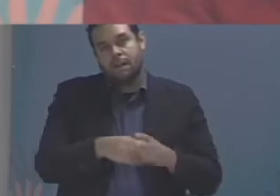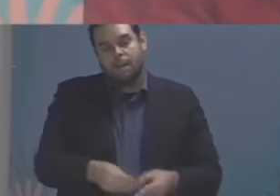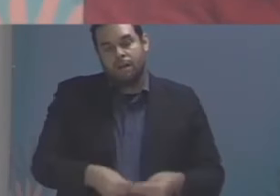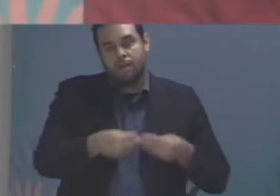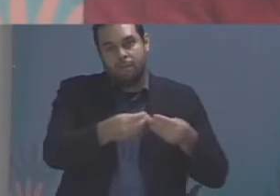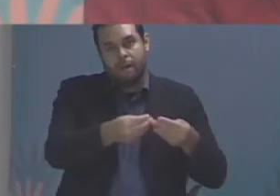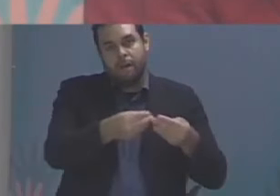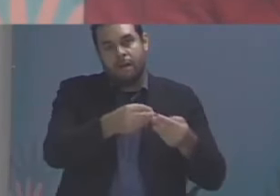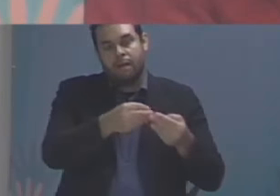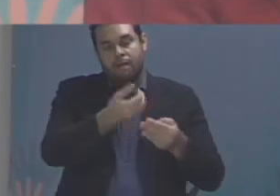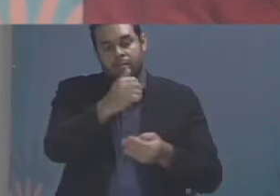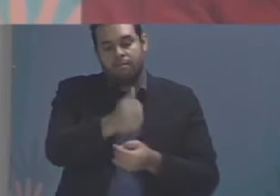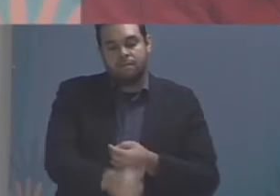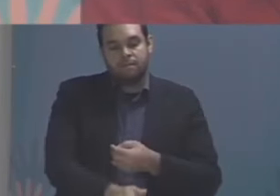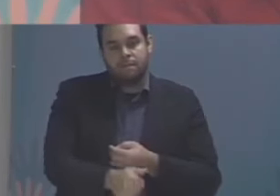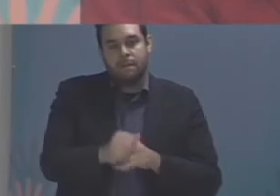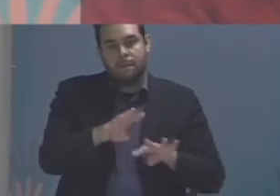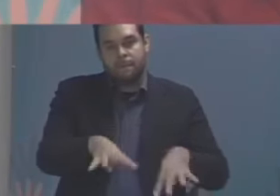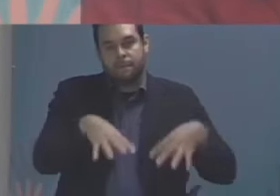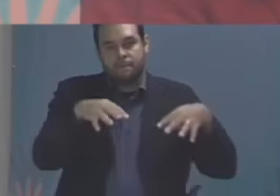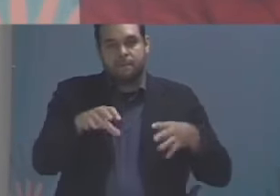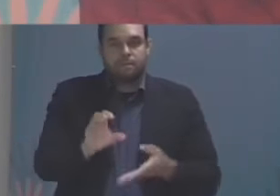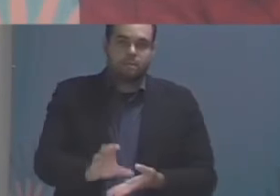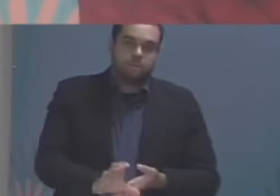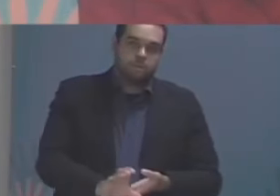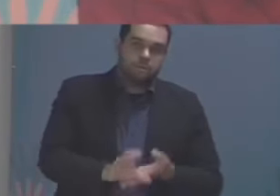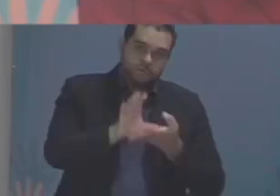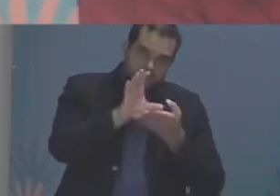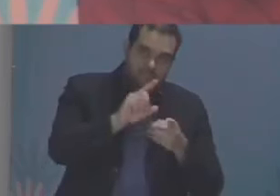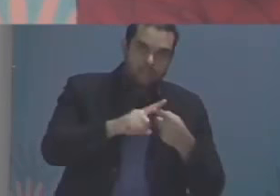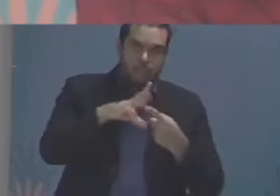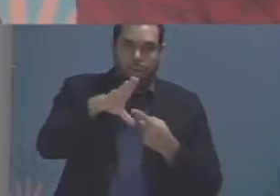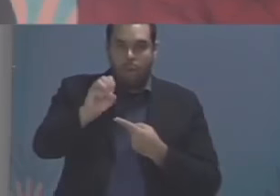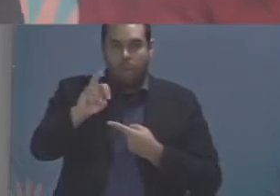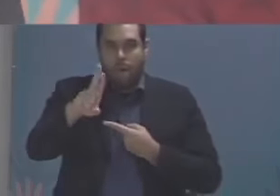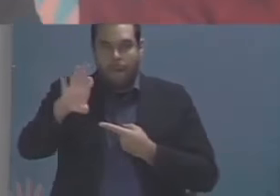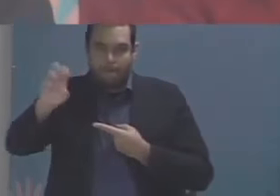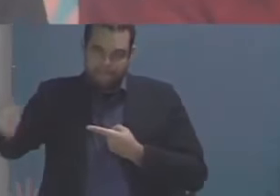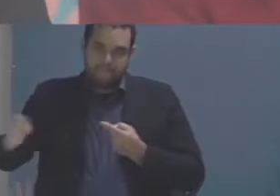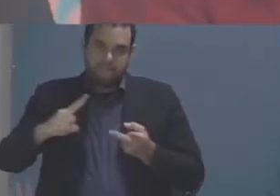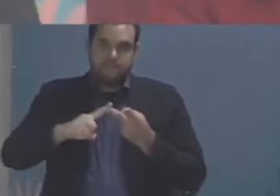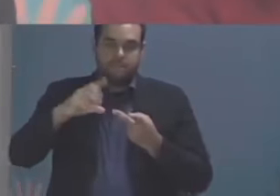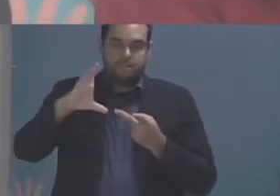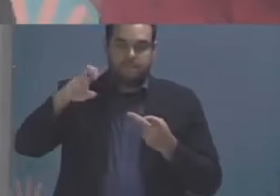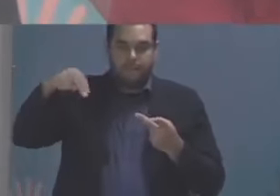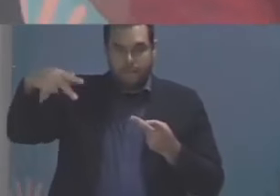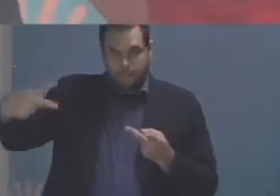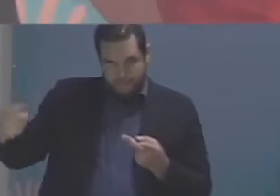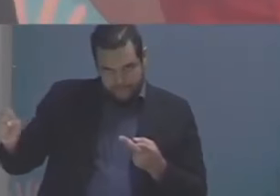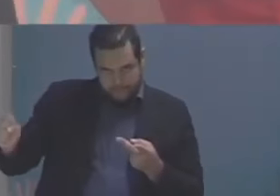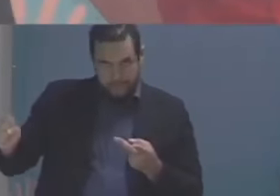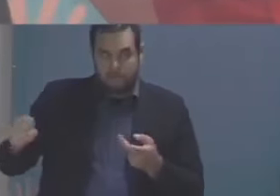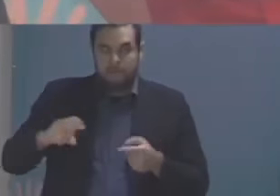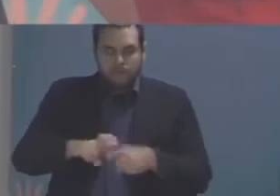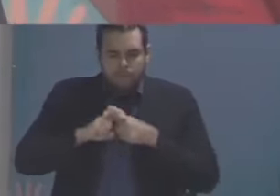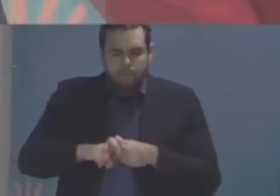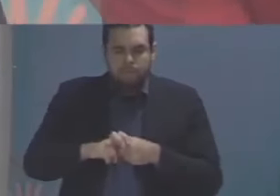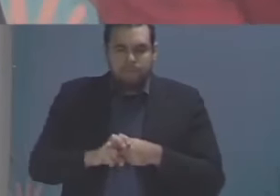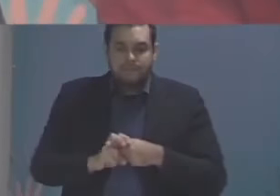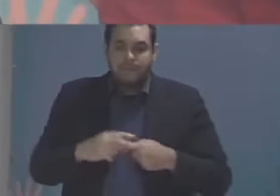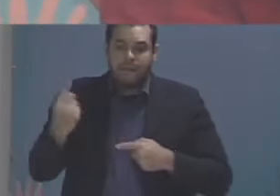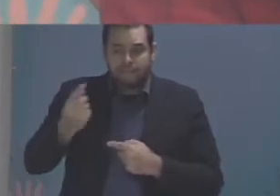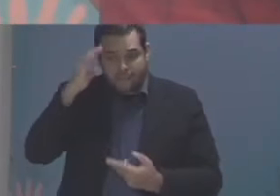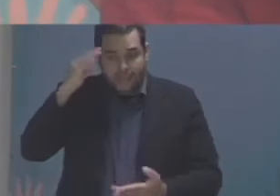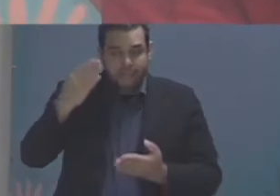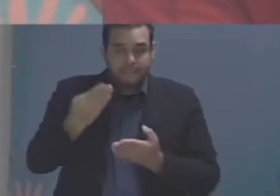submetidas à apreciação das plenárias nos conselhos, nos COREPs e nos CNPs. Nós seguiremos